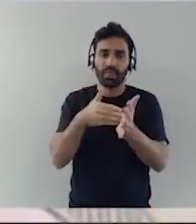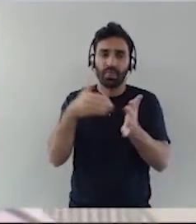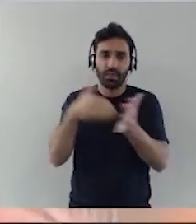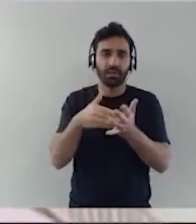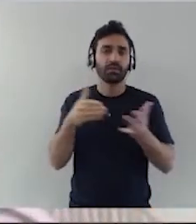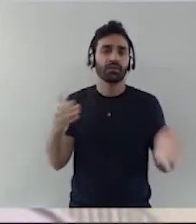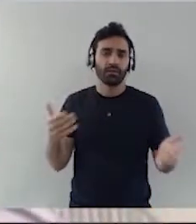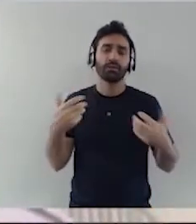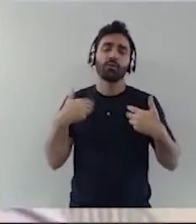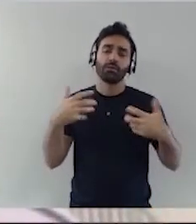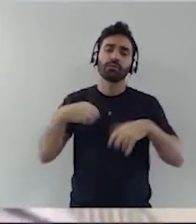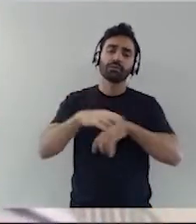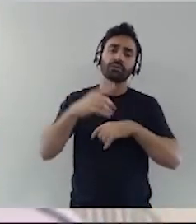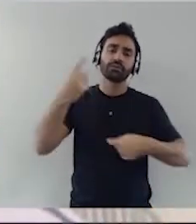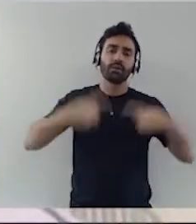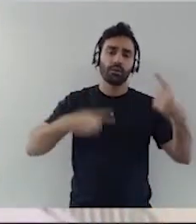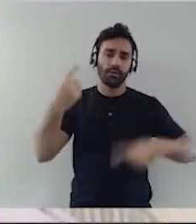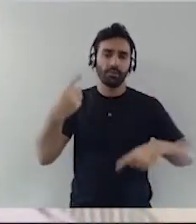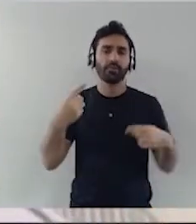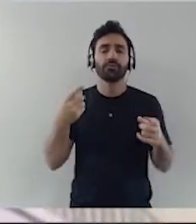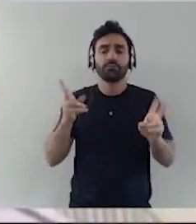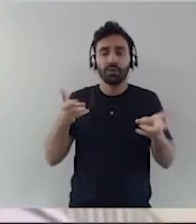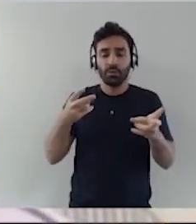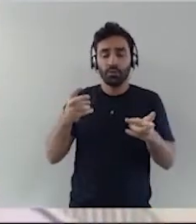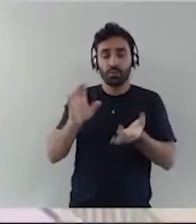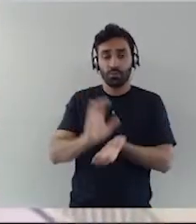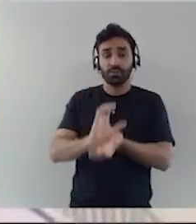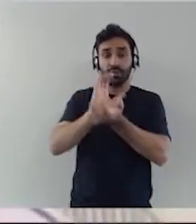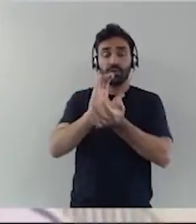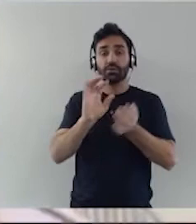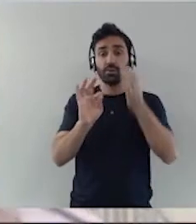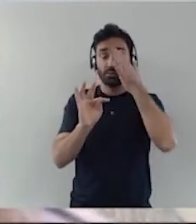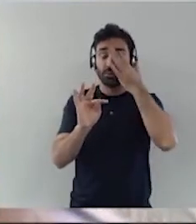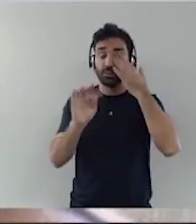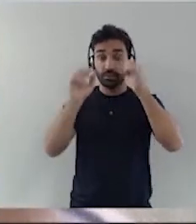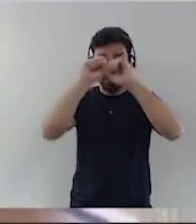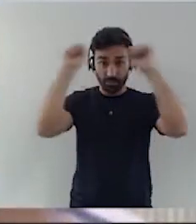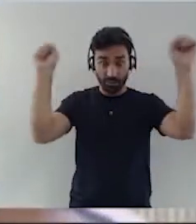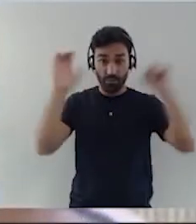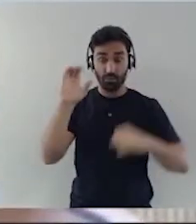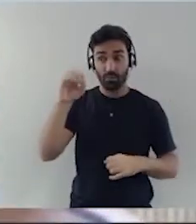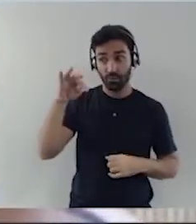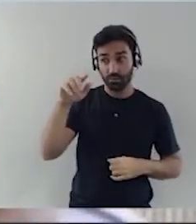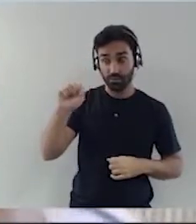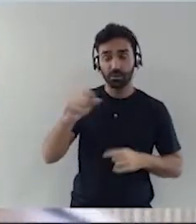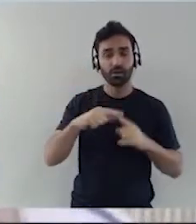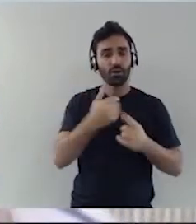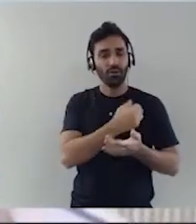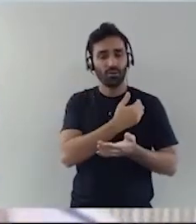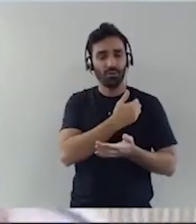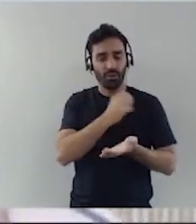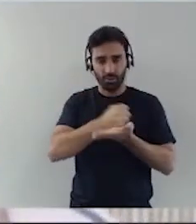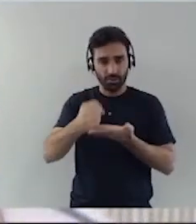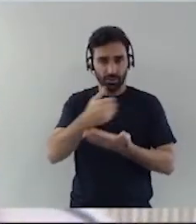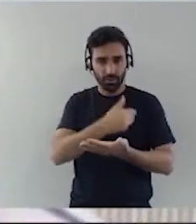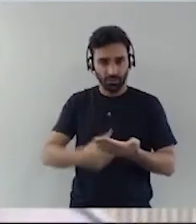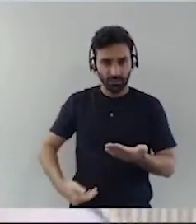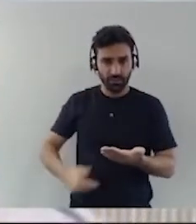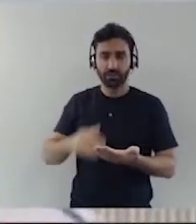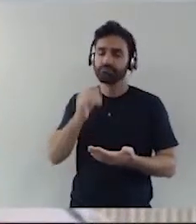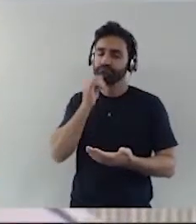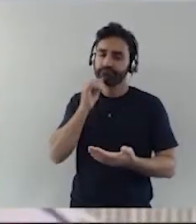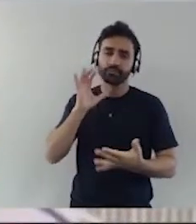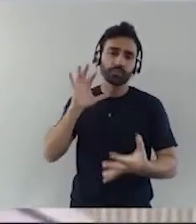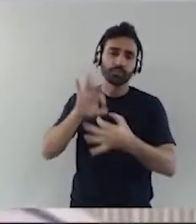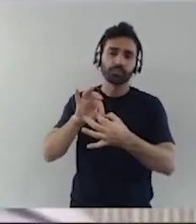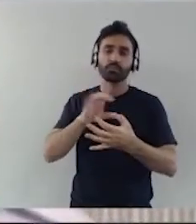colegas, ambos conselheiros de tribunais de contas, né, mesmo porque nos contratos públicos nós temos no cenário